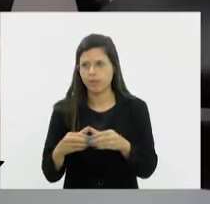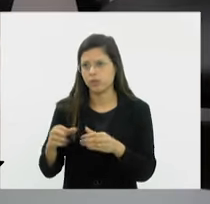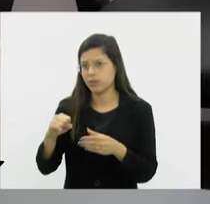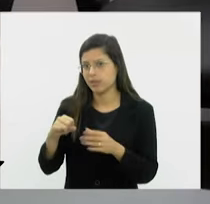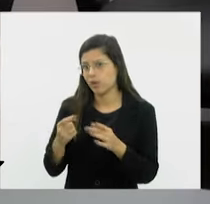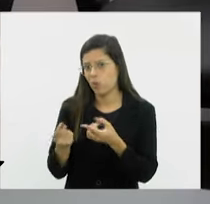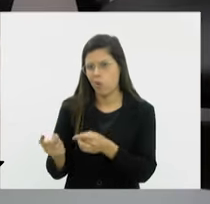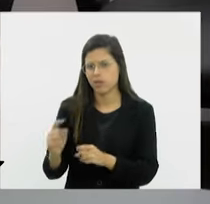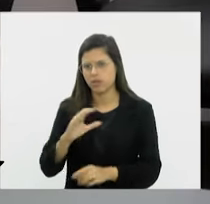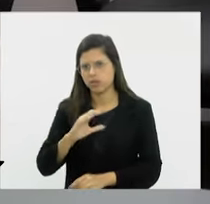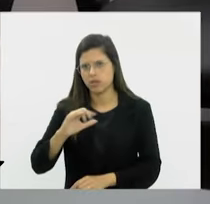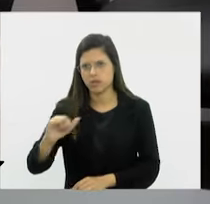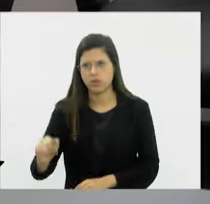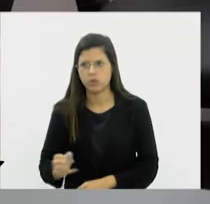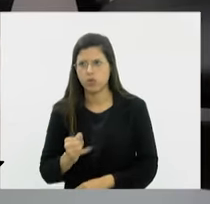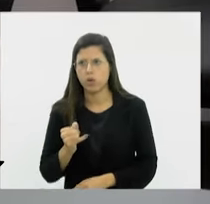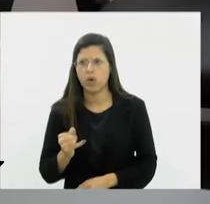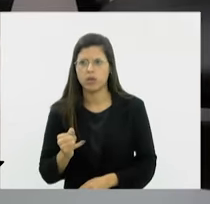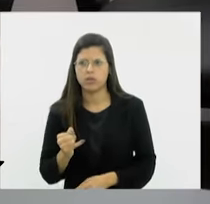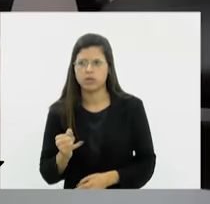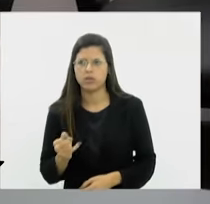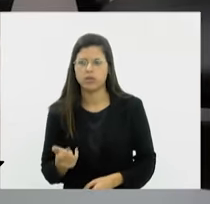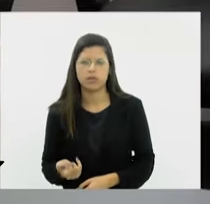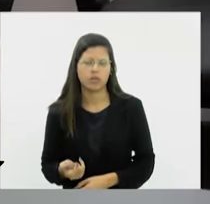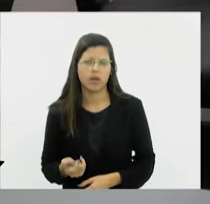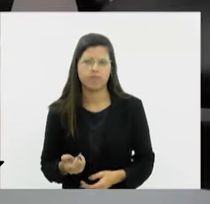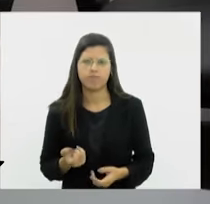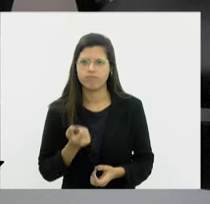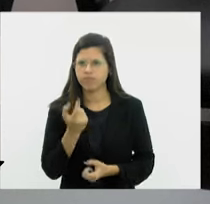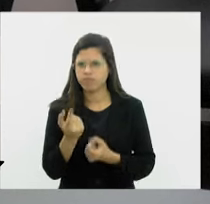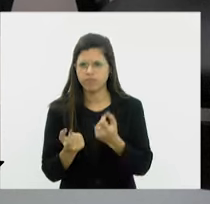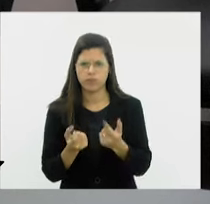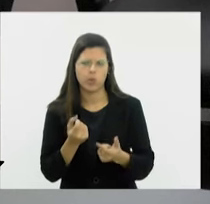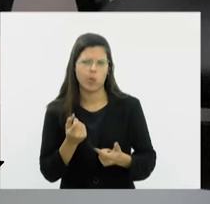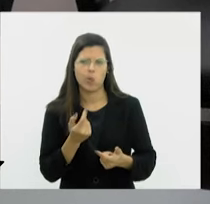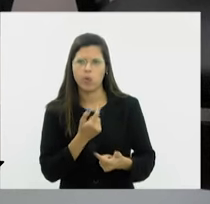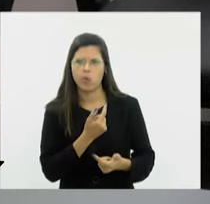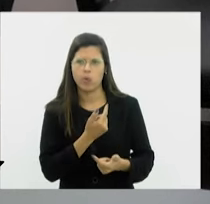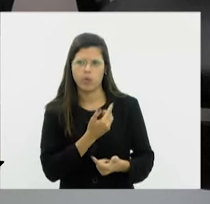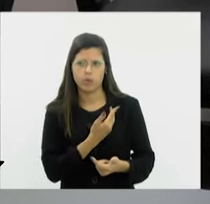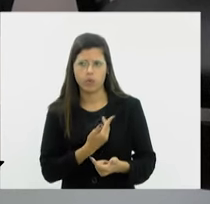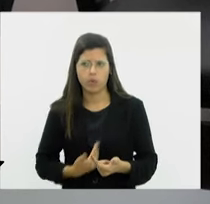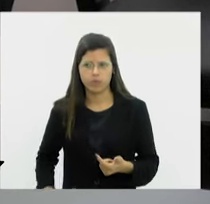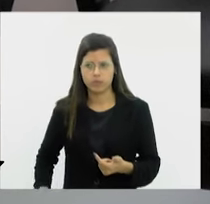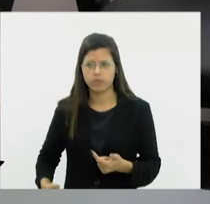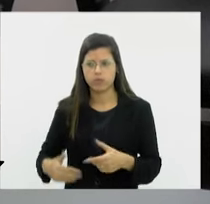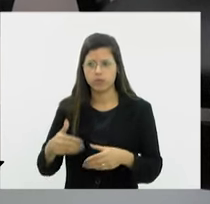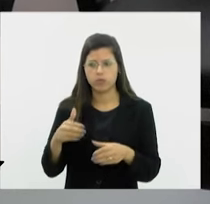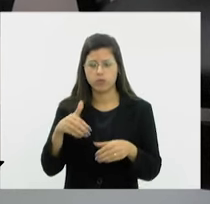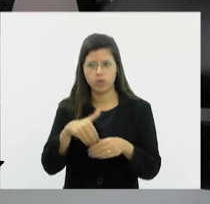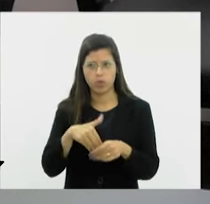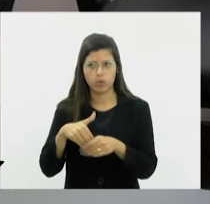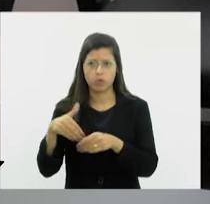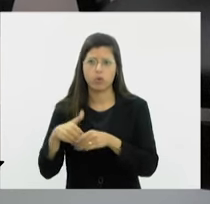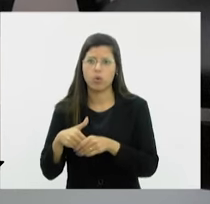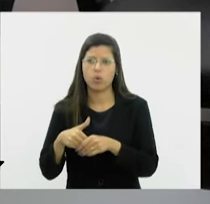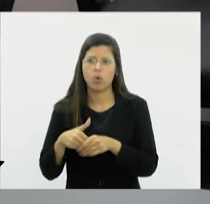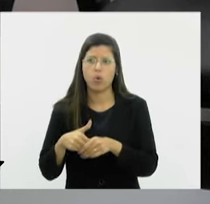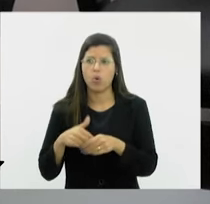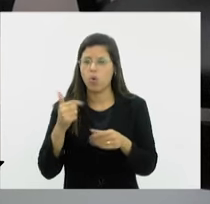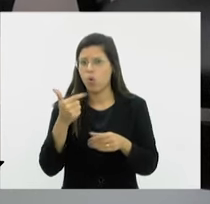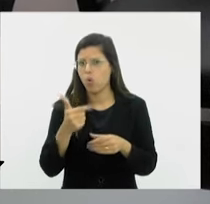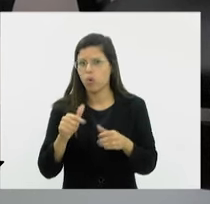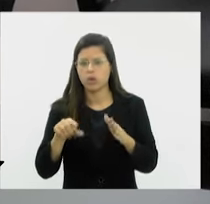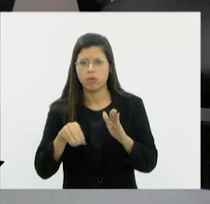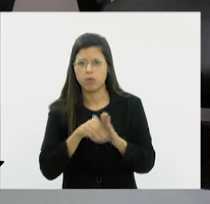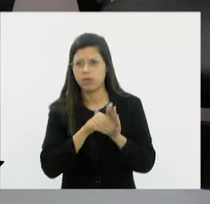de acordo. Pouquíssimas vezes, nesses 10 anos que eu estou aqui, o governo votou parecer de uma comissão que não fosse a Comissão de Constituição e Justiça. Algumas